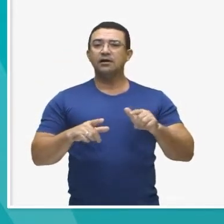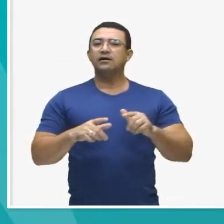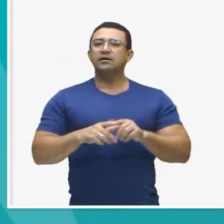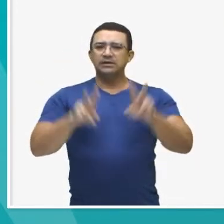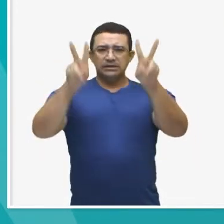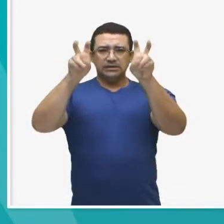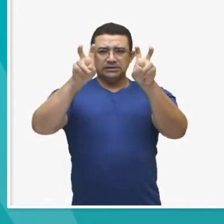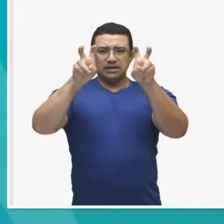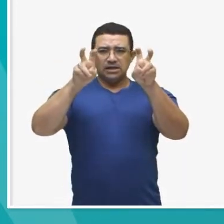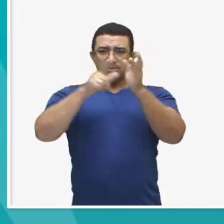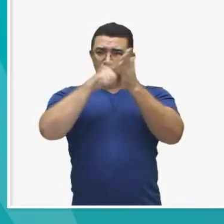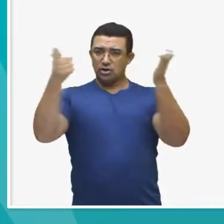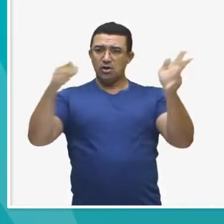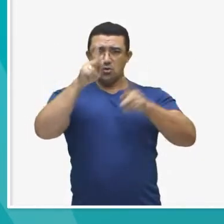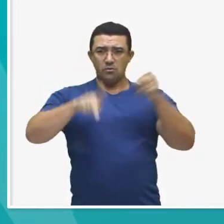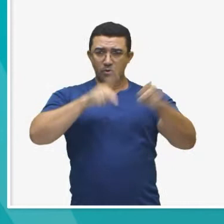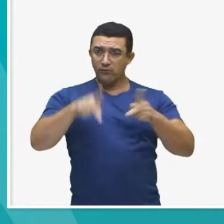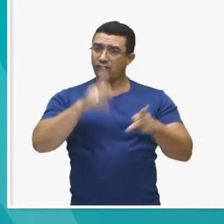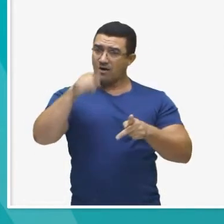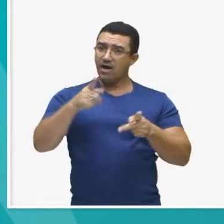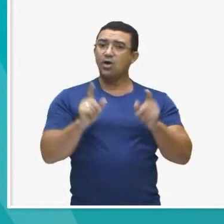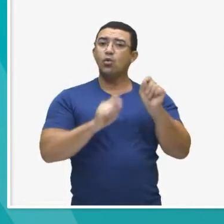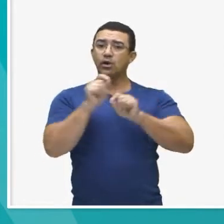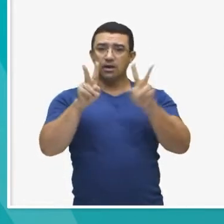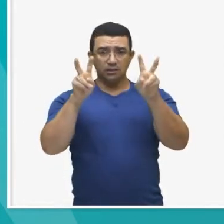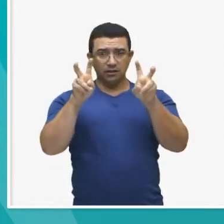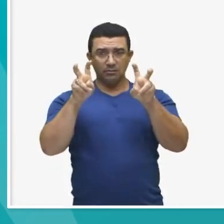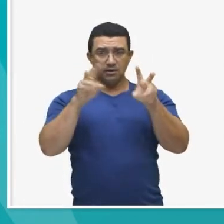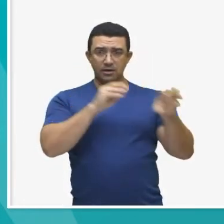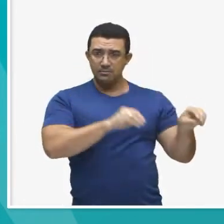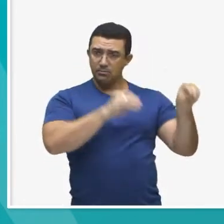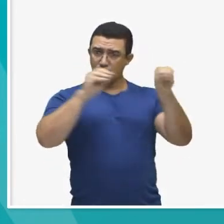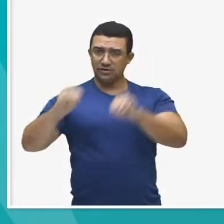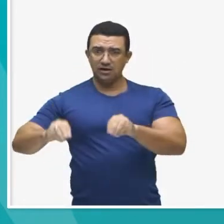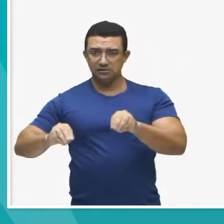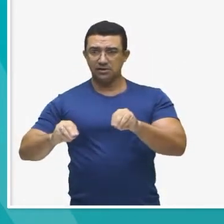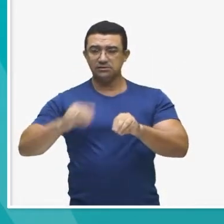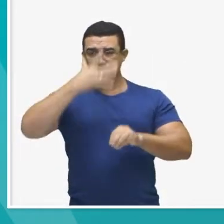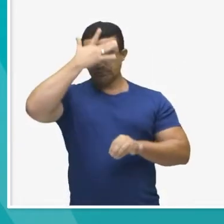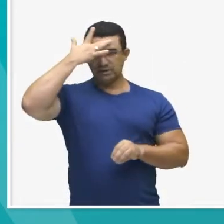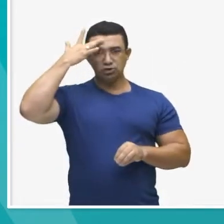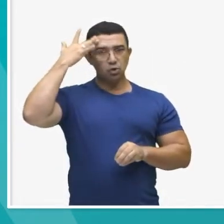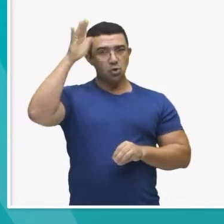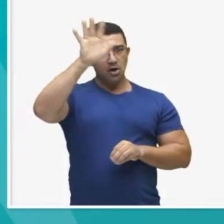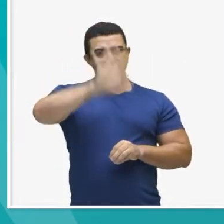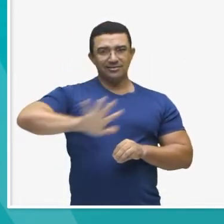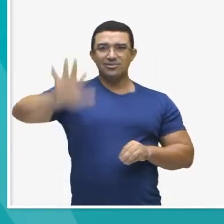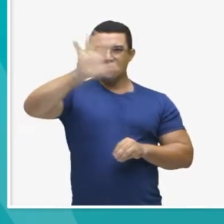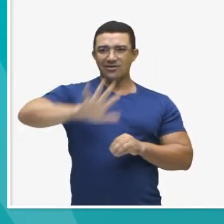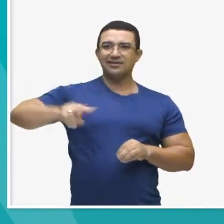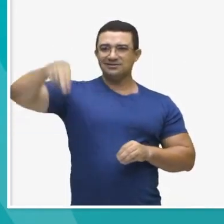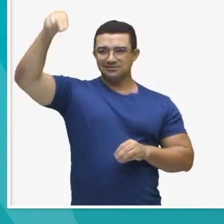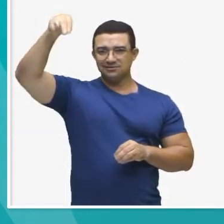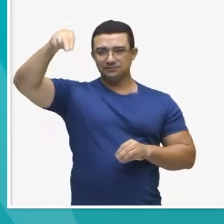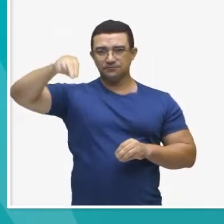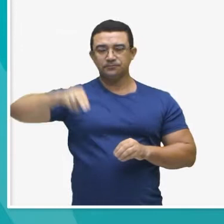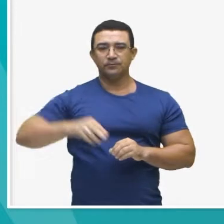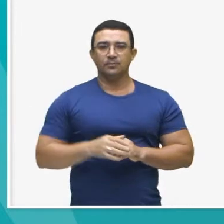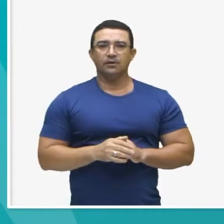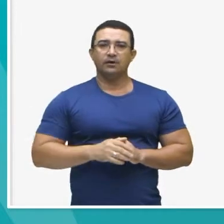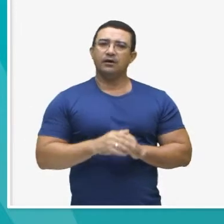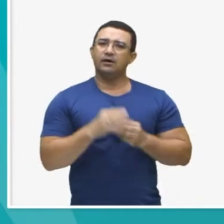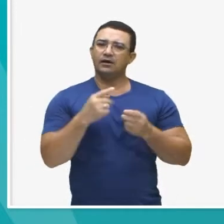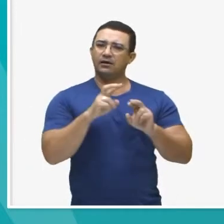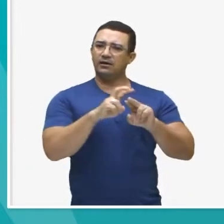migração de nordestinos, falando que, embora se tenha diminuído aí esse movimento